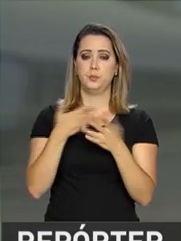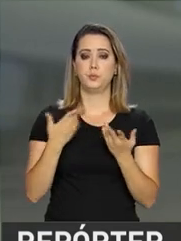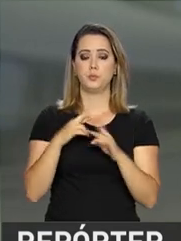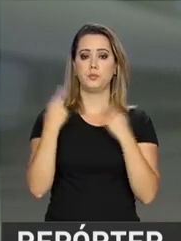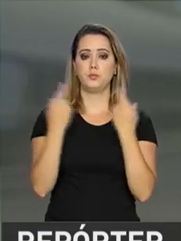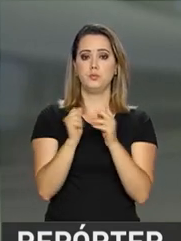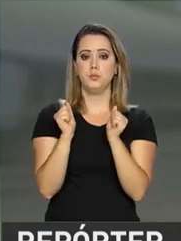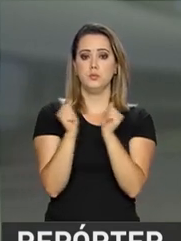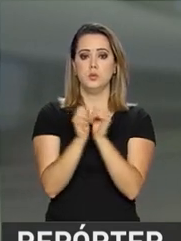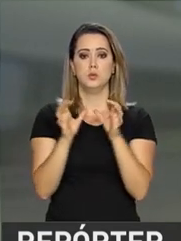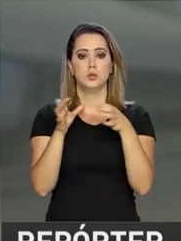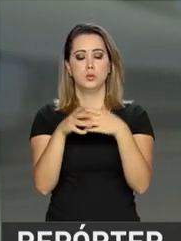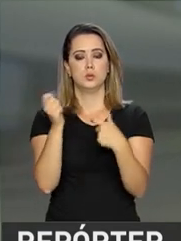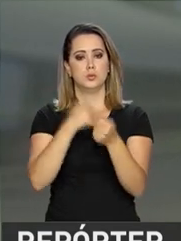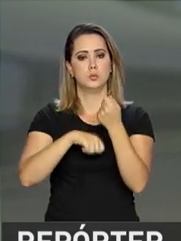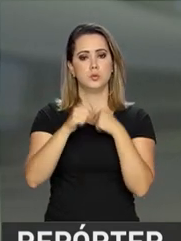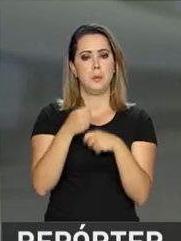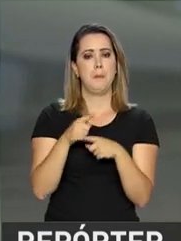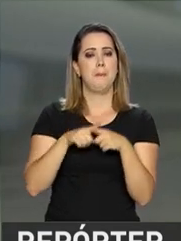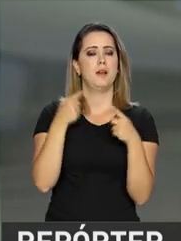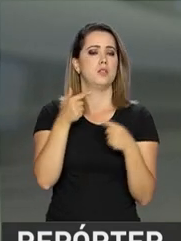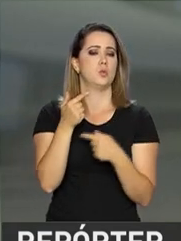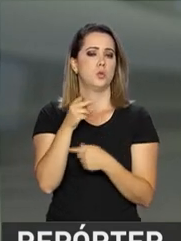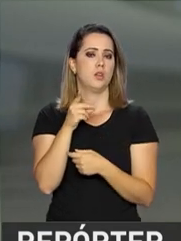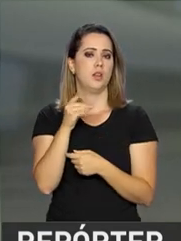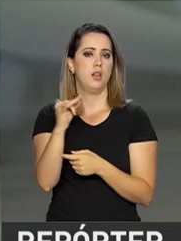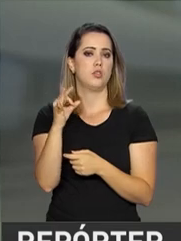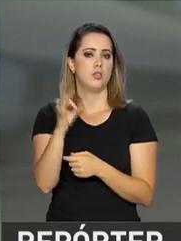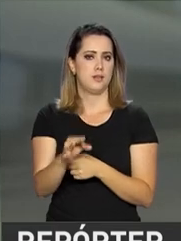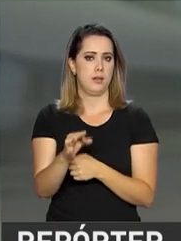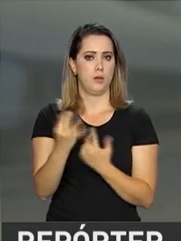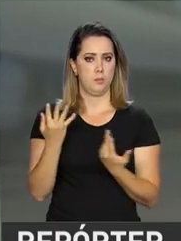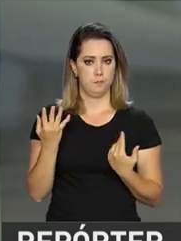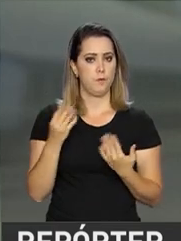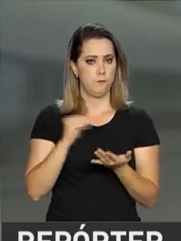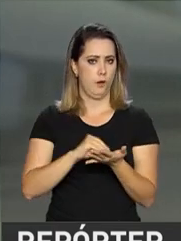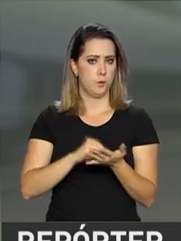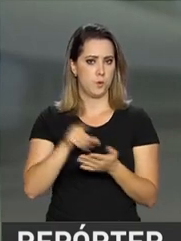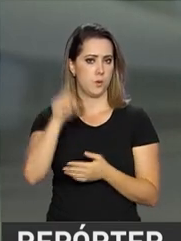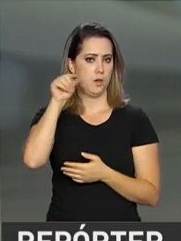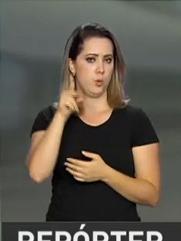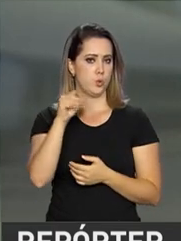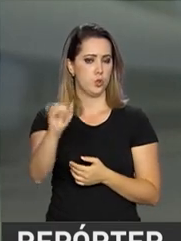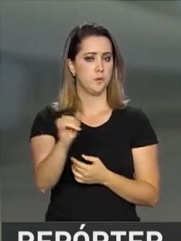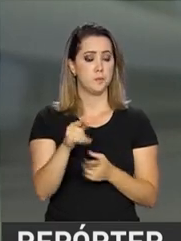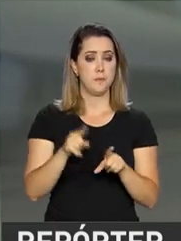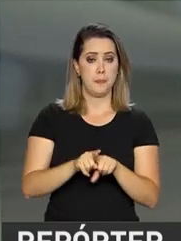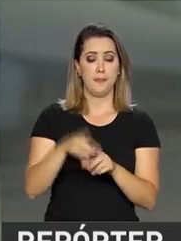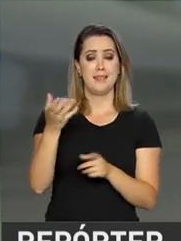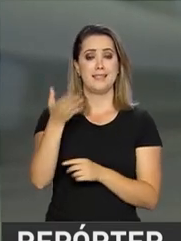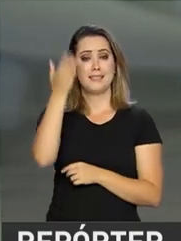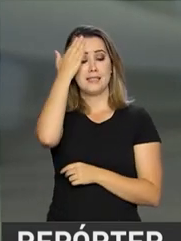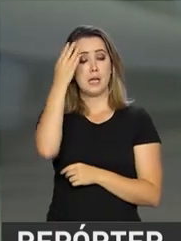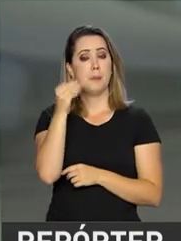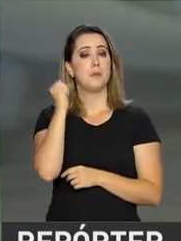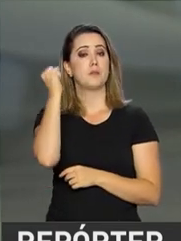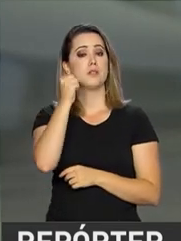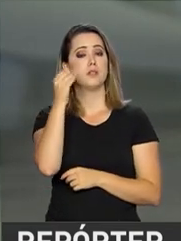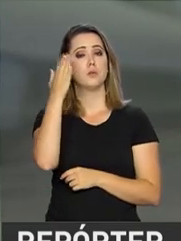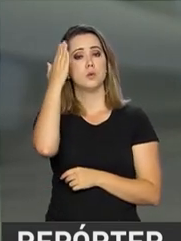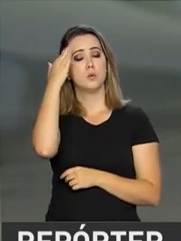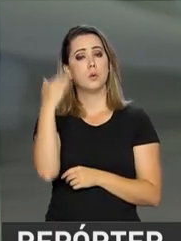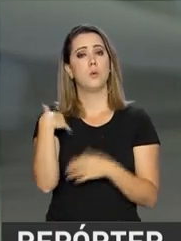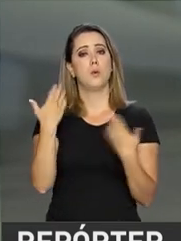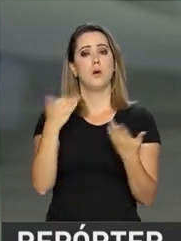econômicos mas ainda não tem uma data definida os senadores querem saber entre outros pontos o impacto que essa medida vai